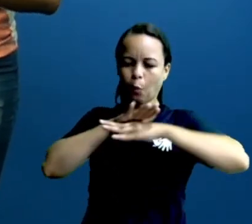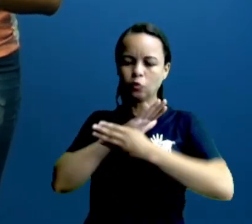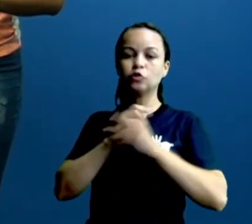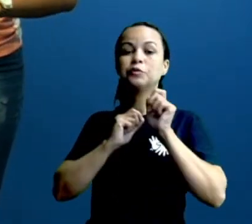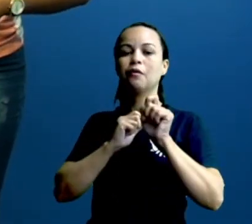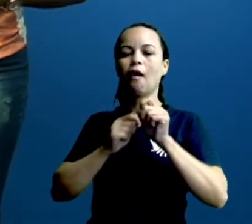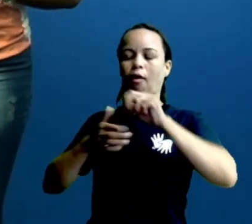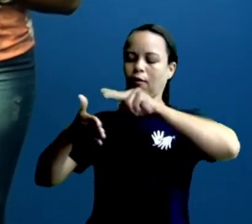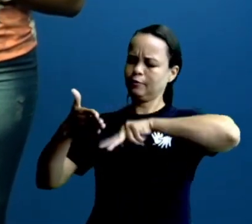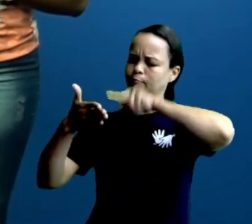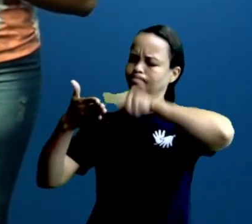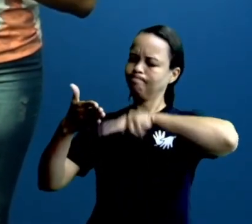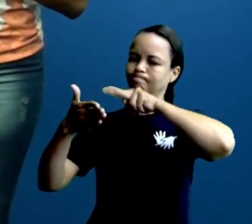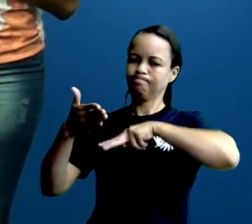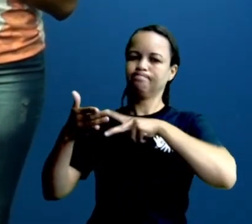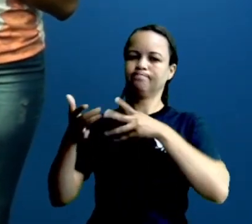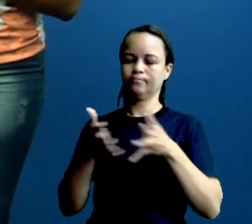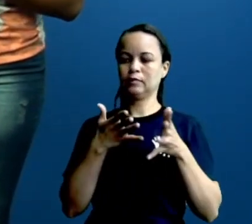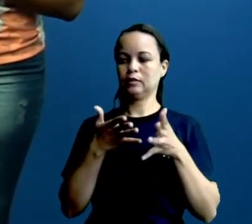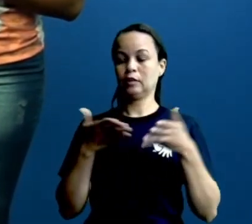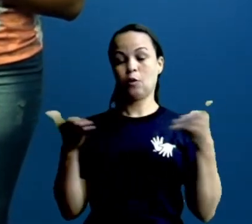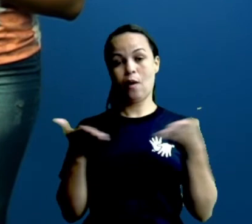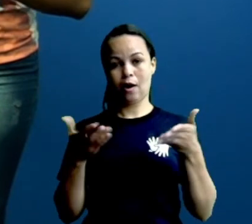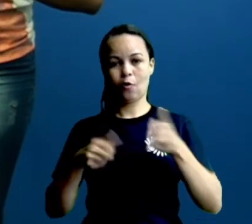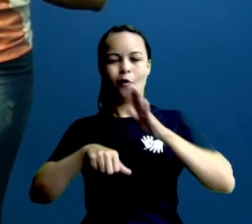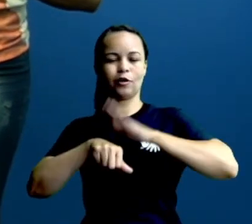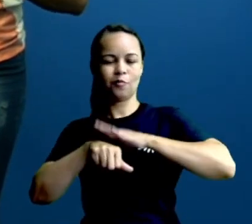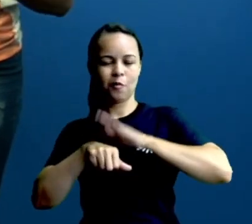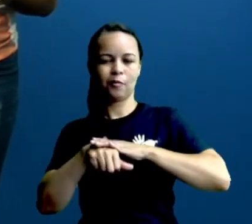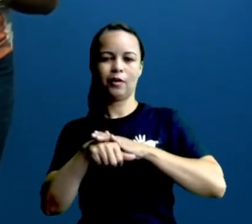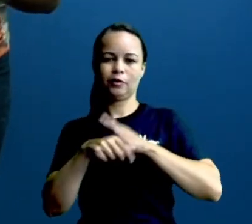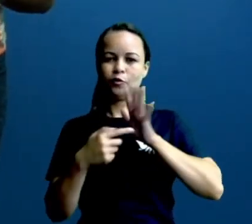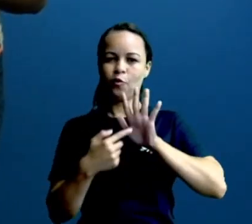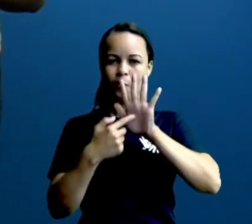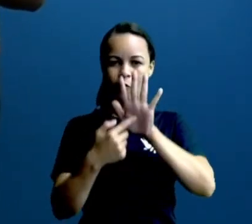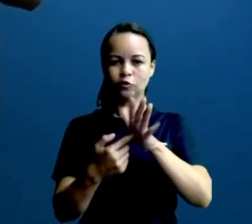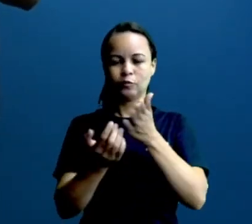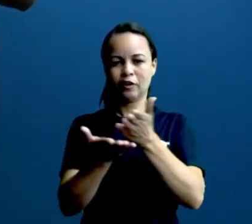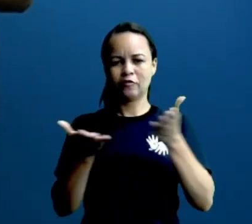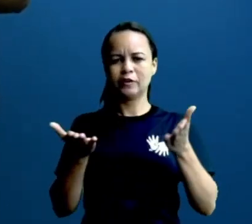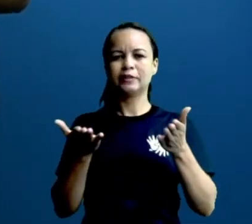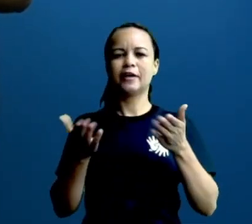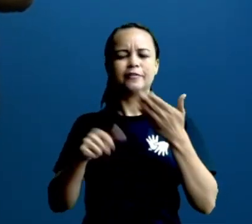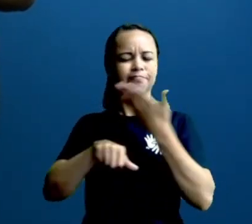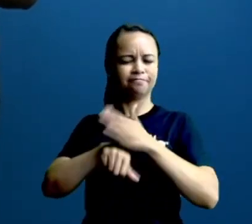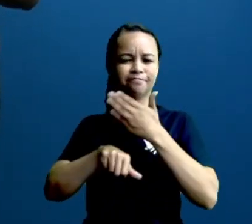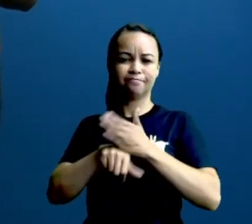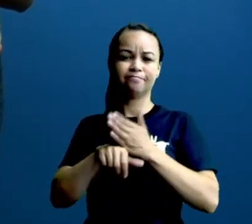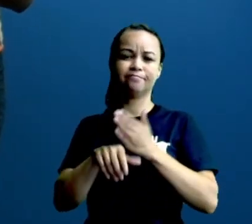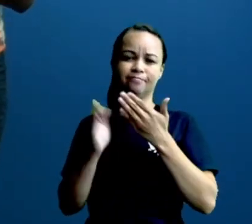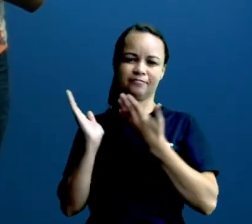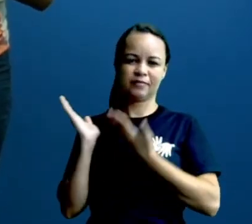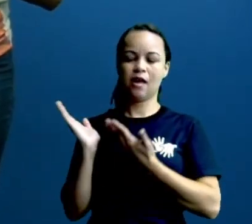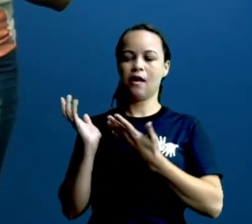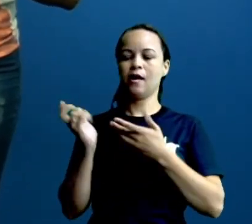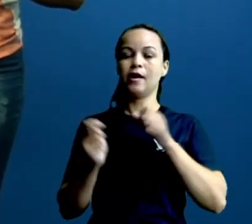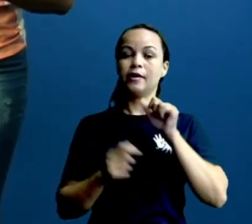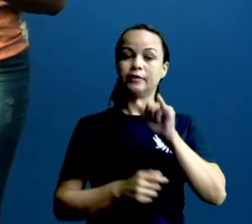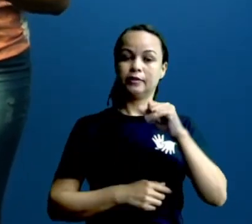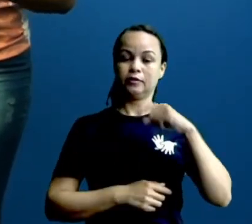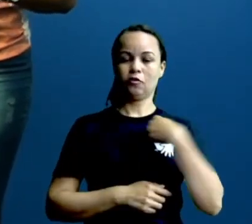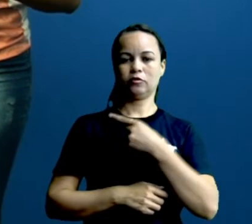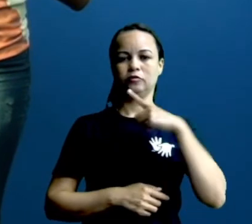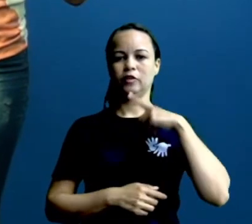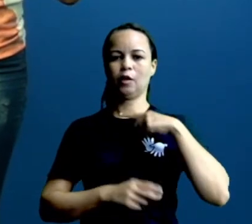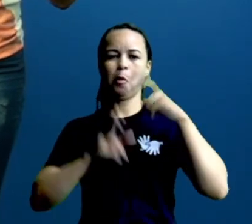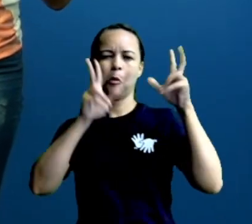Por isso é que agora, neste momento, eu trouxe um pouquinho para vocês essa prática. Se a gente teve um tema